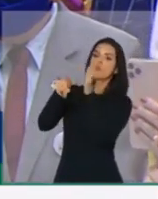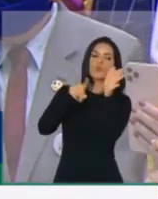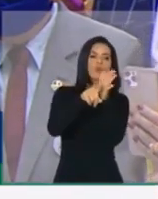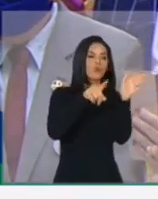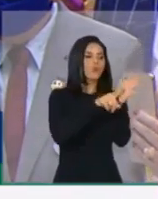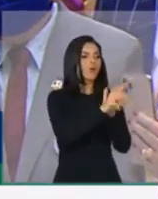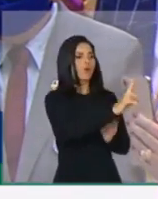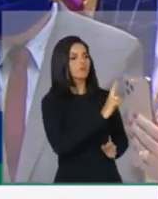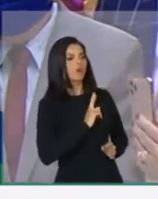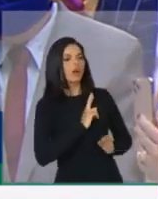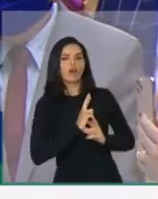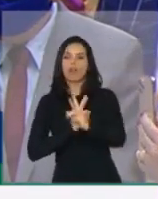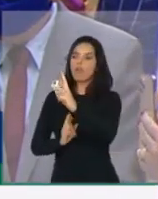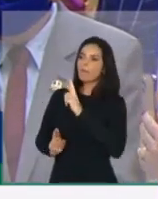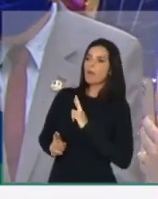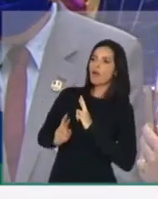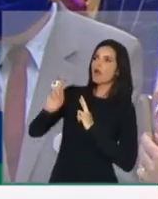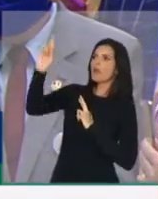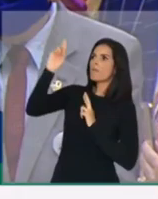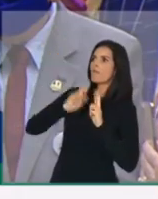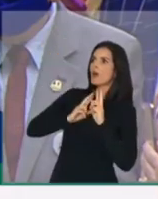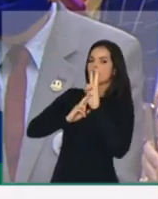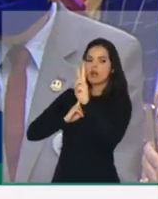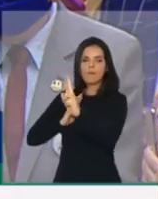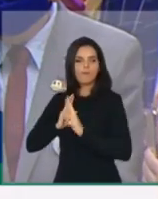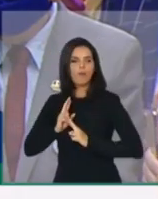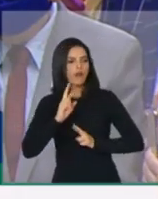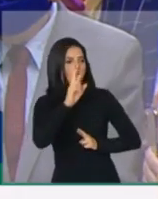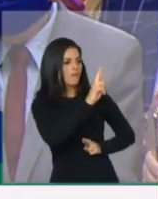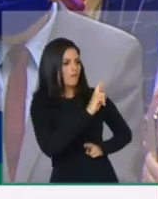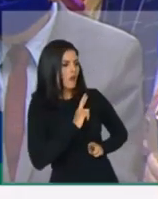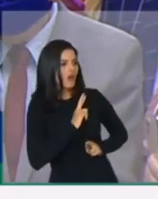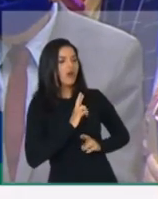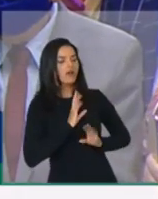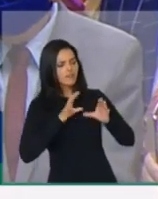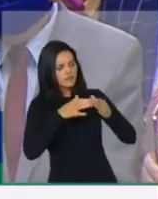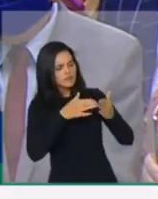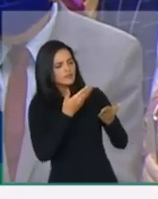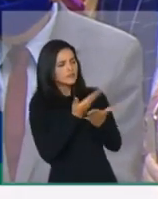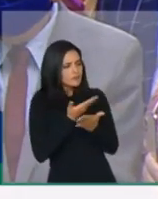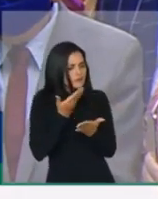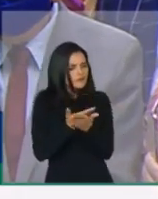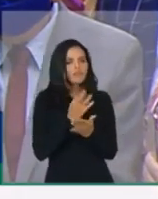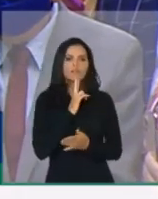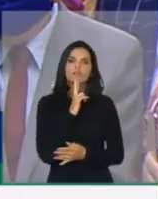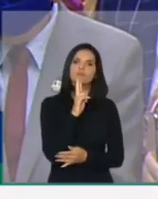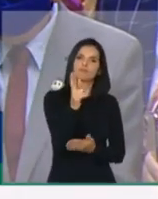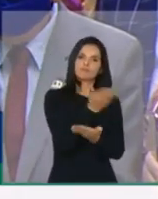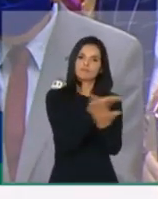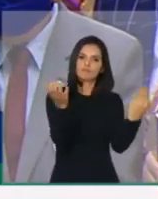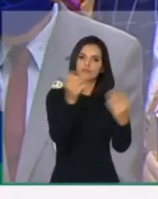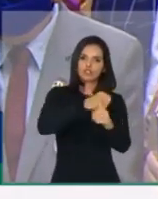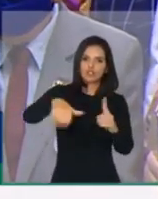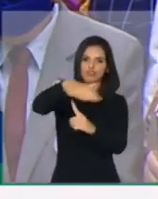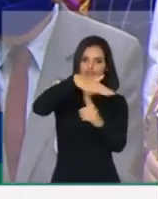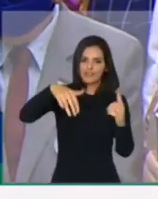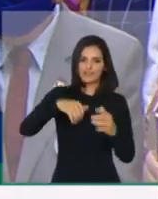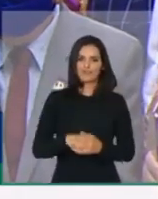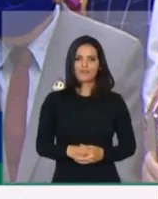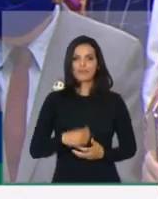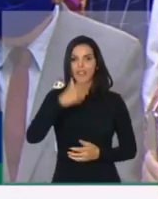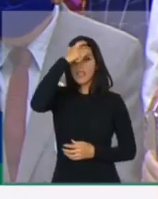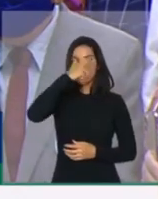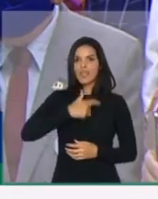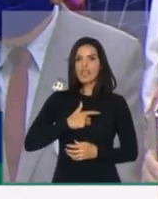uma resposta e dar à sociedade. O que eu não terei em relação a ninguém é